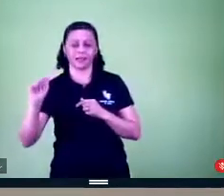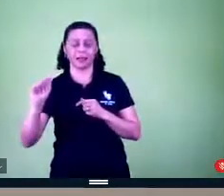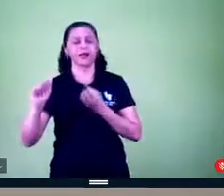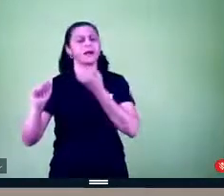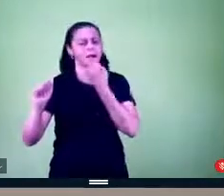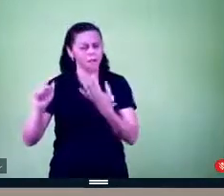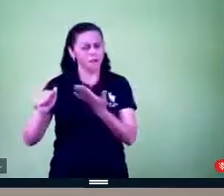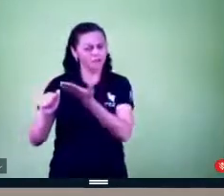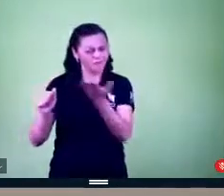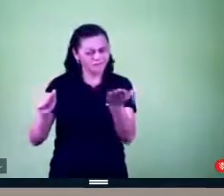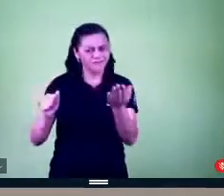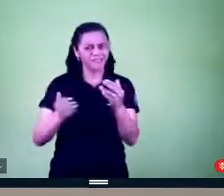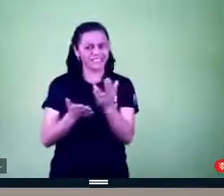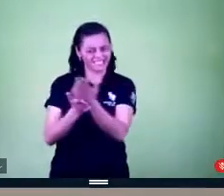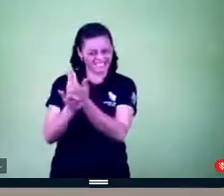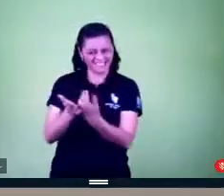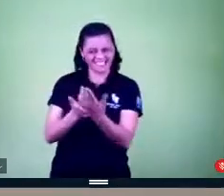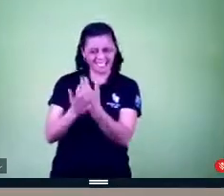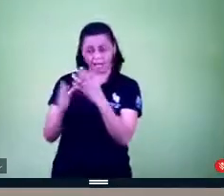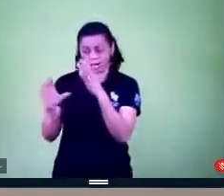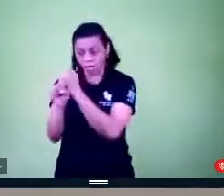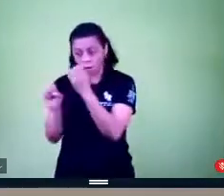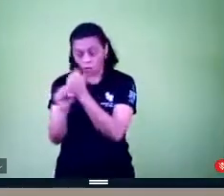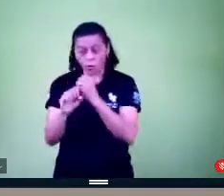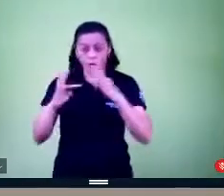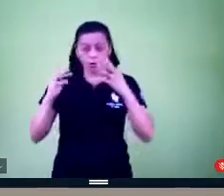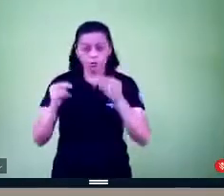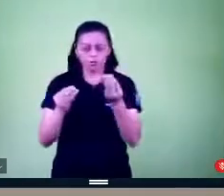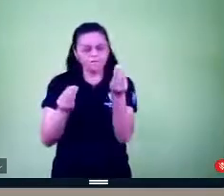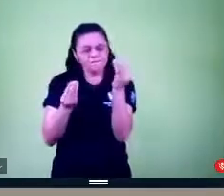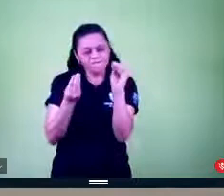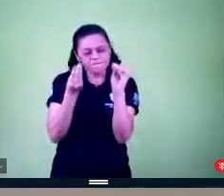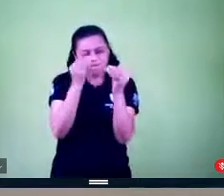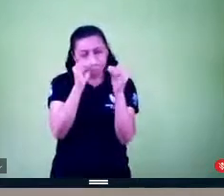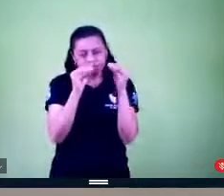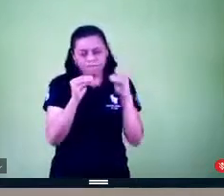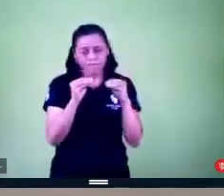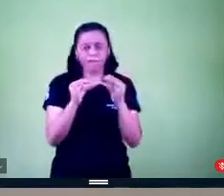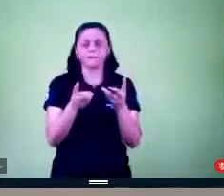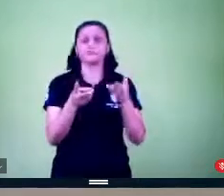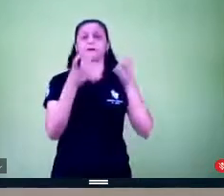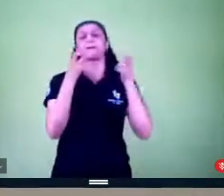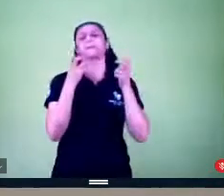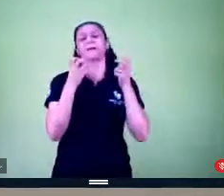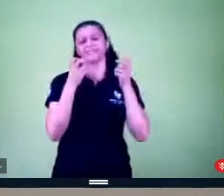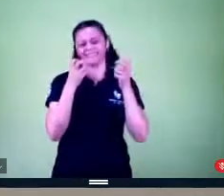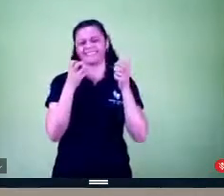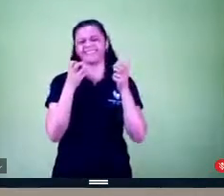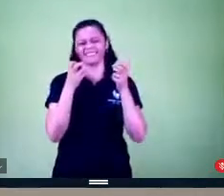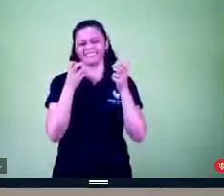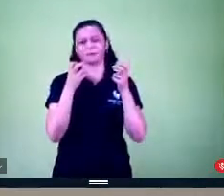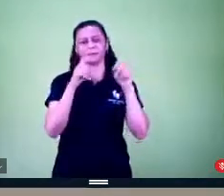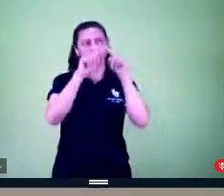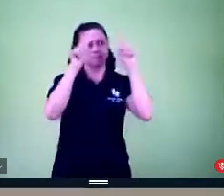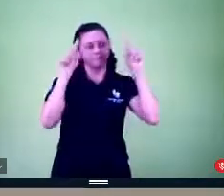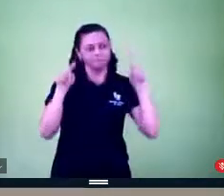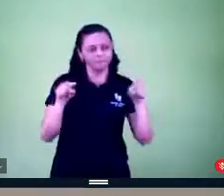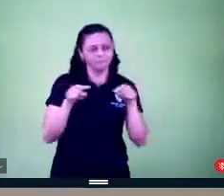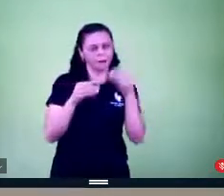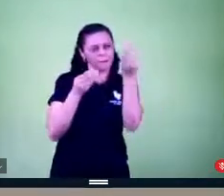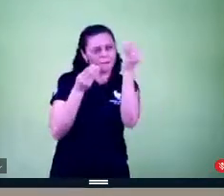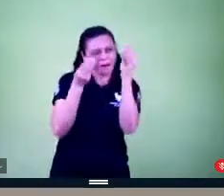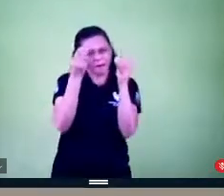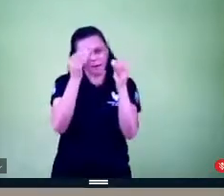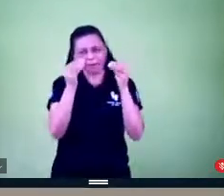tudo, né? Vem e preenche o circuito, vocês enxergarem, começar, né, a ter a cabeça de simulador de circuitos elétrico-eletrônicos. Eu tenho aqui